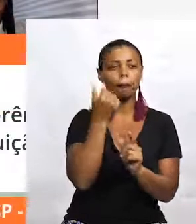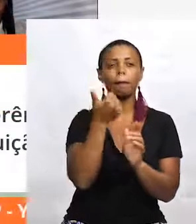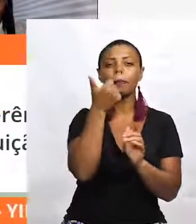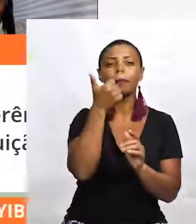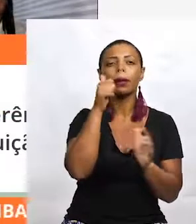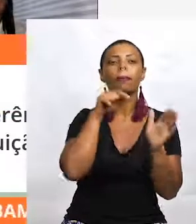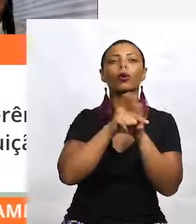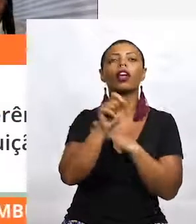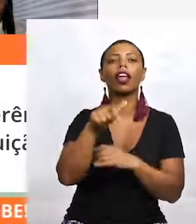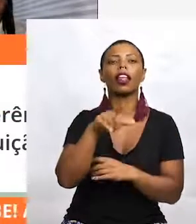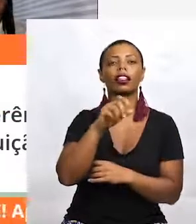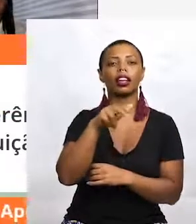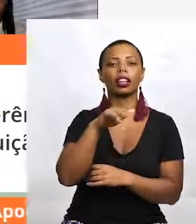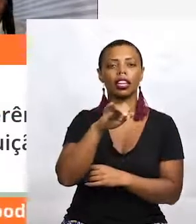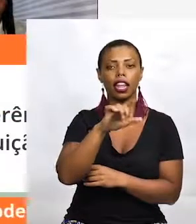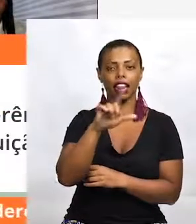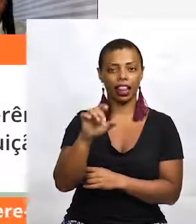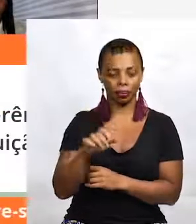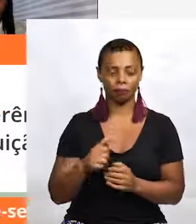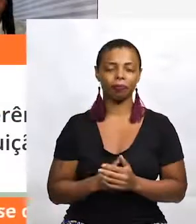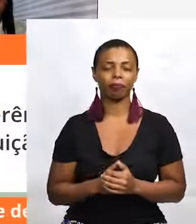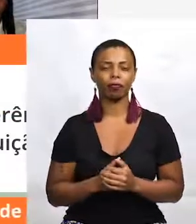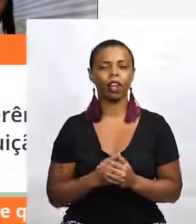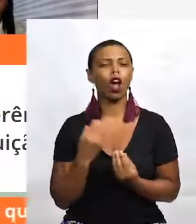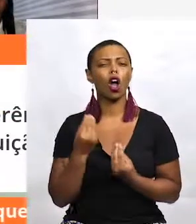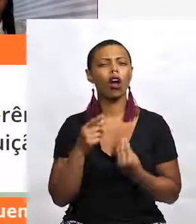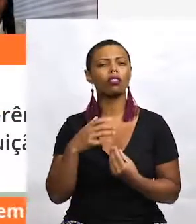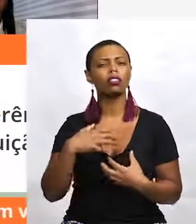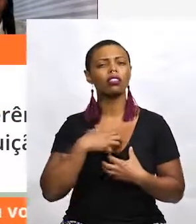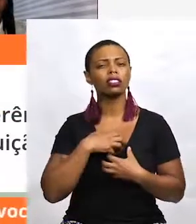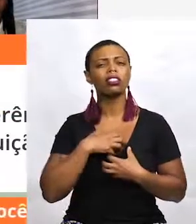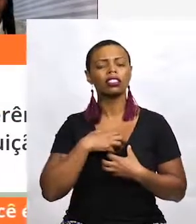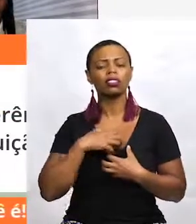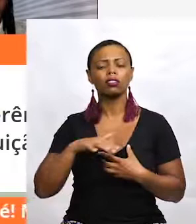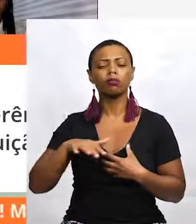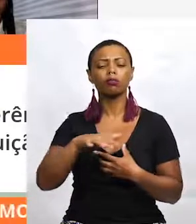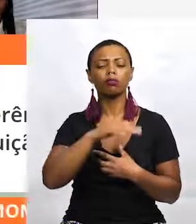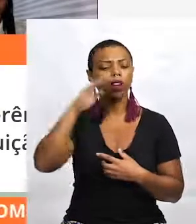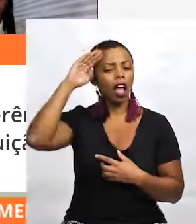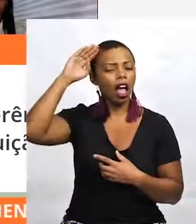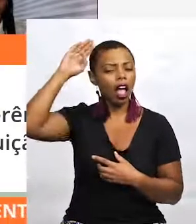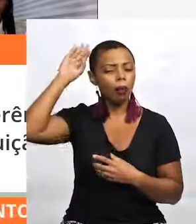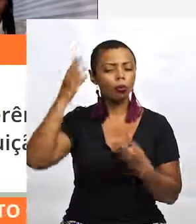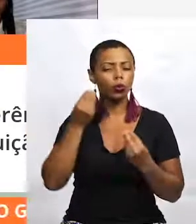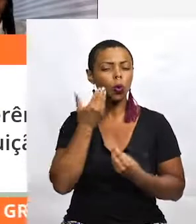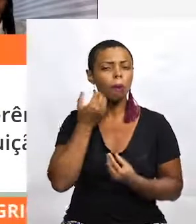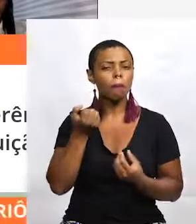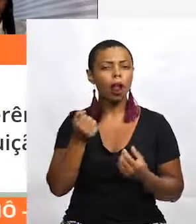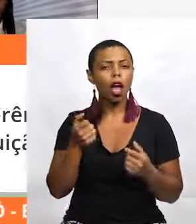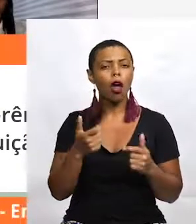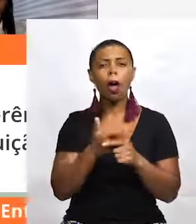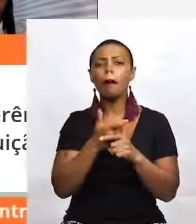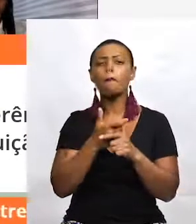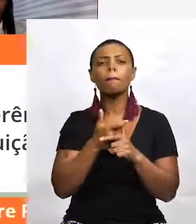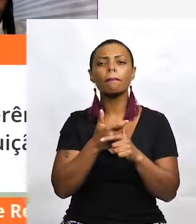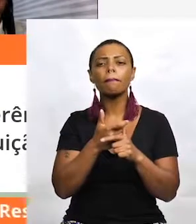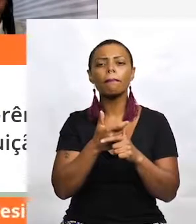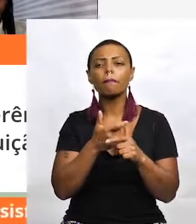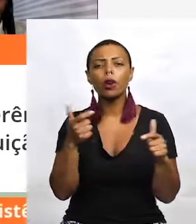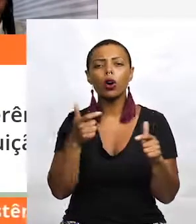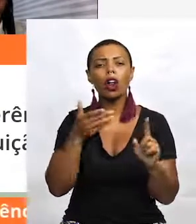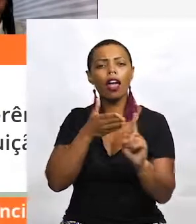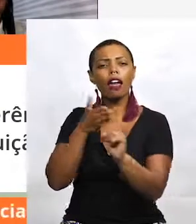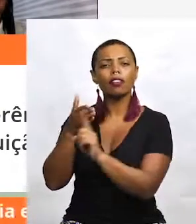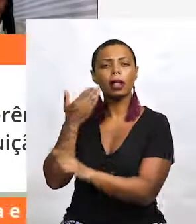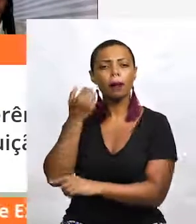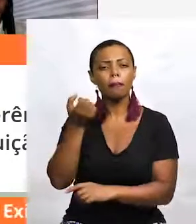Rosa. Como é para vocês estarem em uma academia tão embranquecida, onde praticamente todas as referências são brancas, além de todo